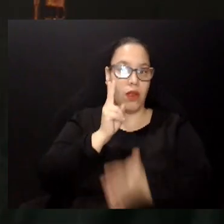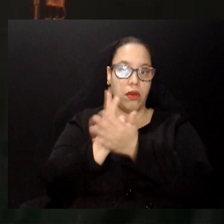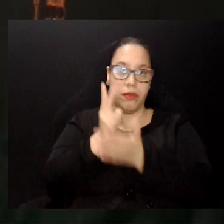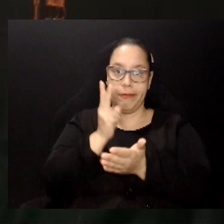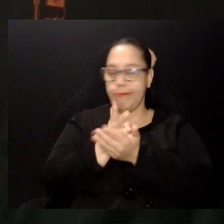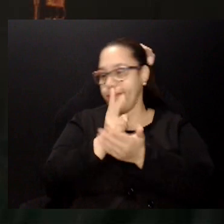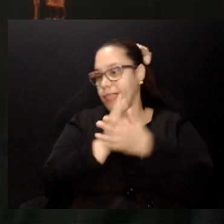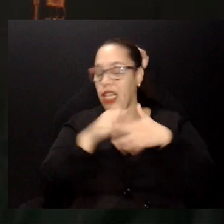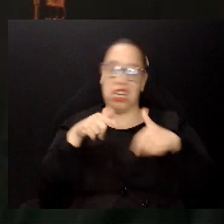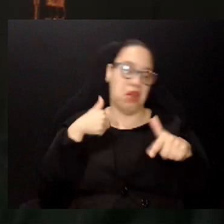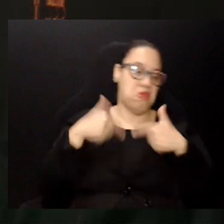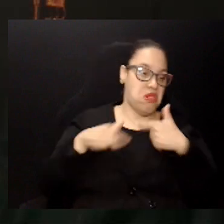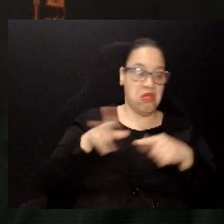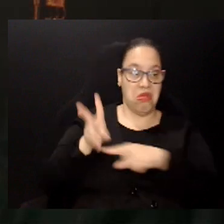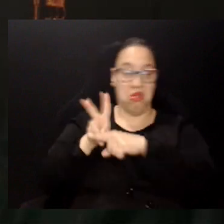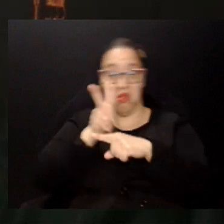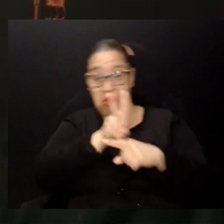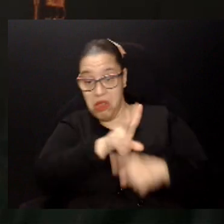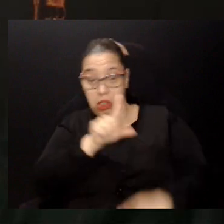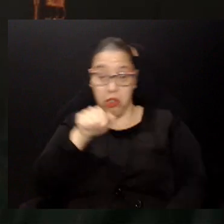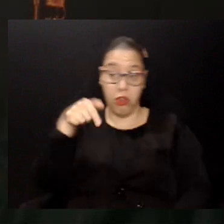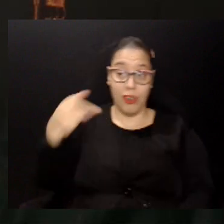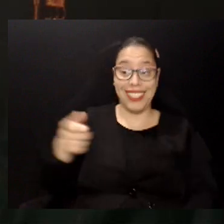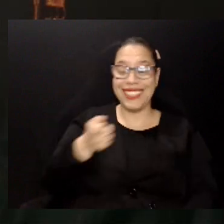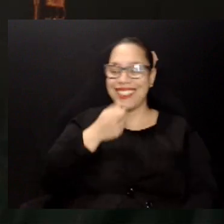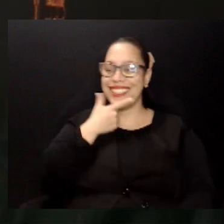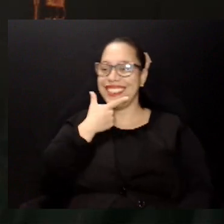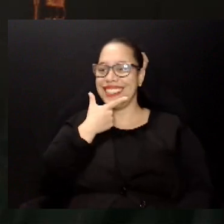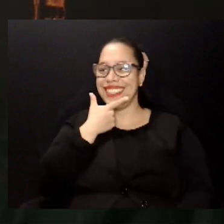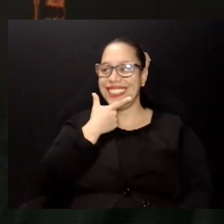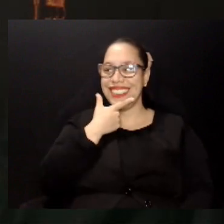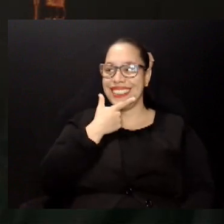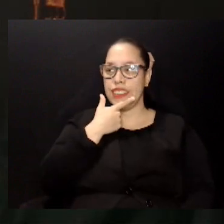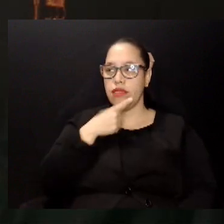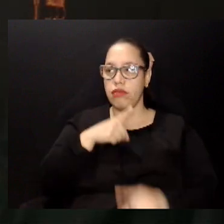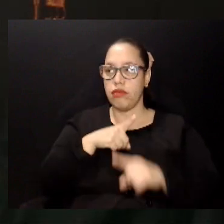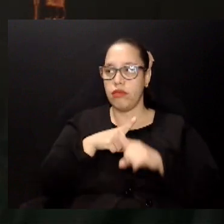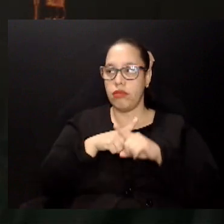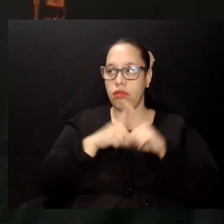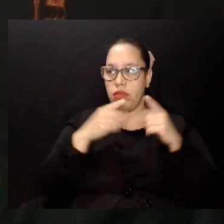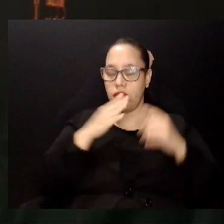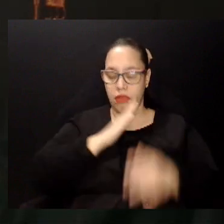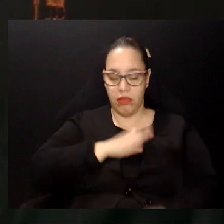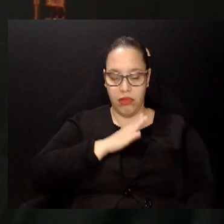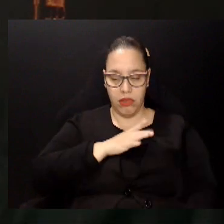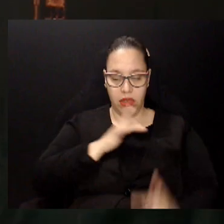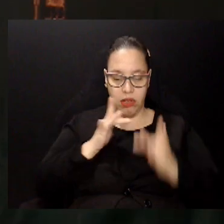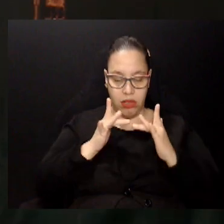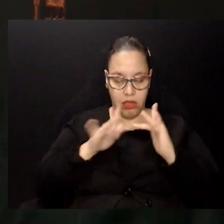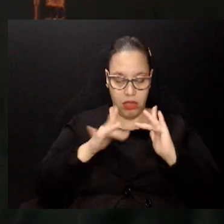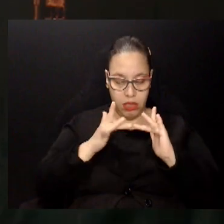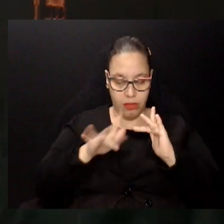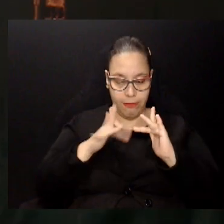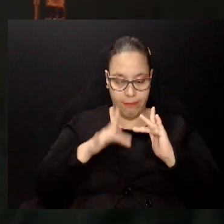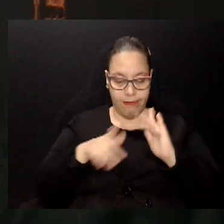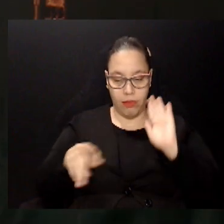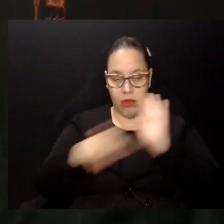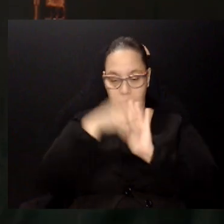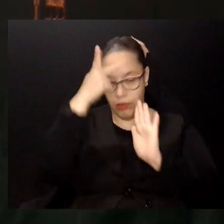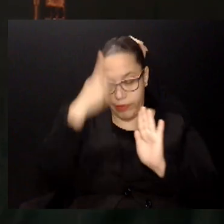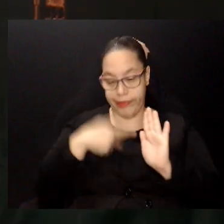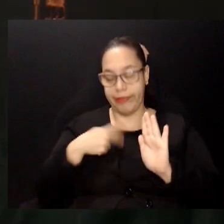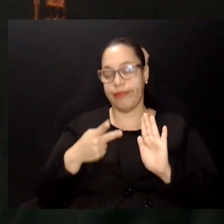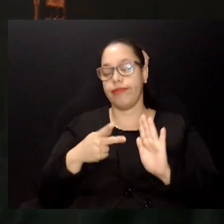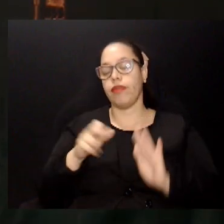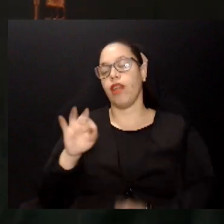cuidando dos outros, sorrindo, mas por dentro, gente, vai se desconectando da própria essência. A autoanulação não é